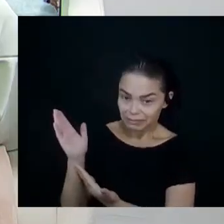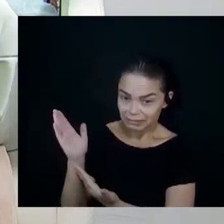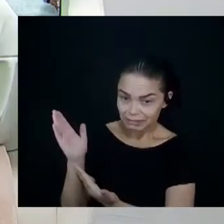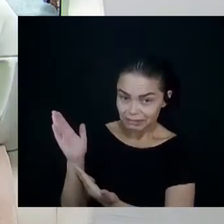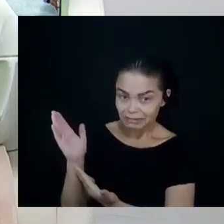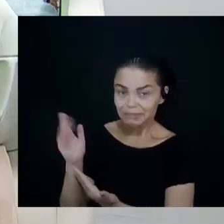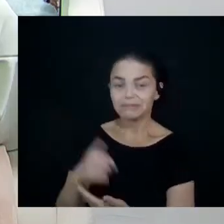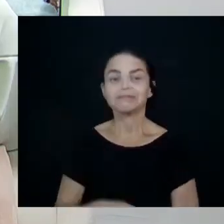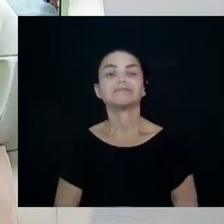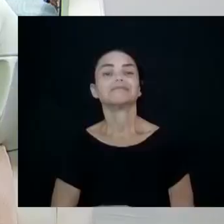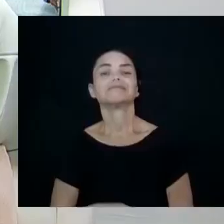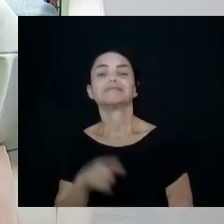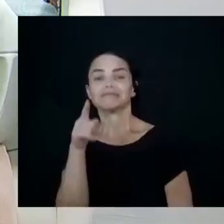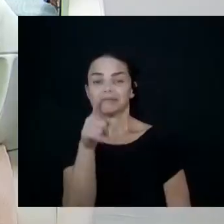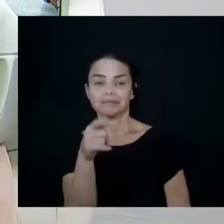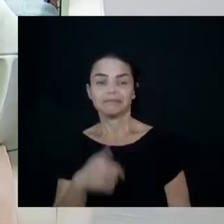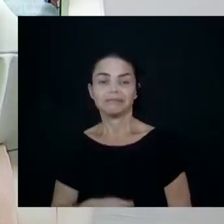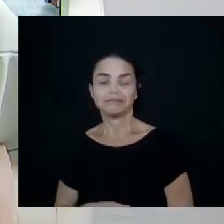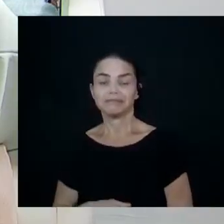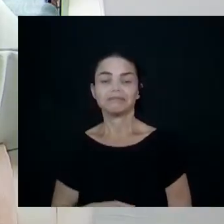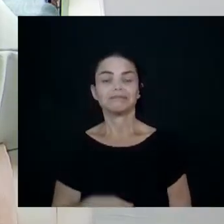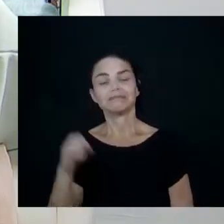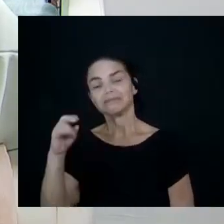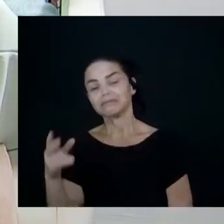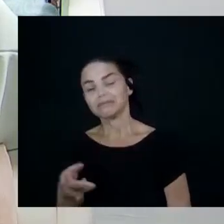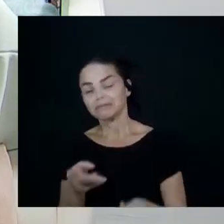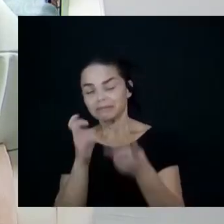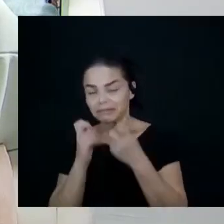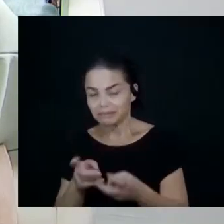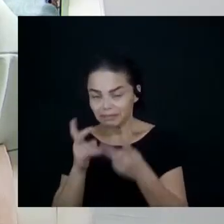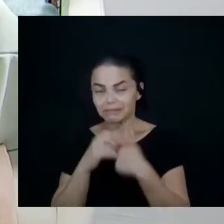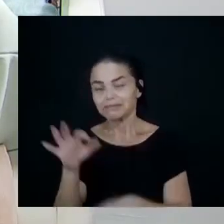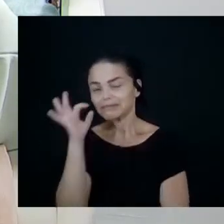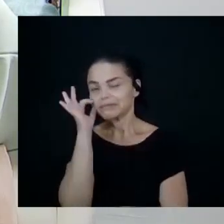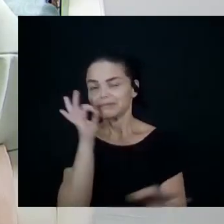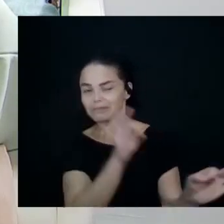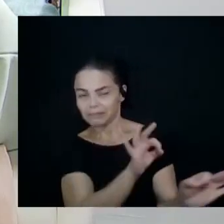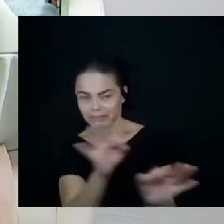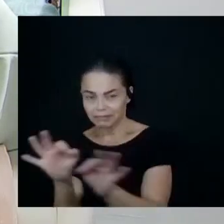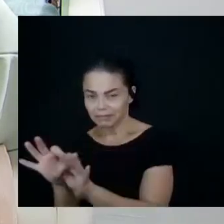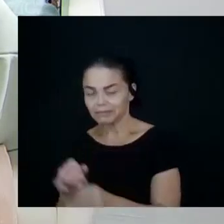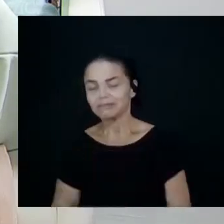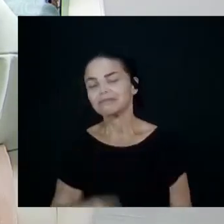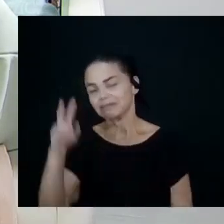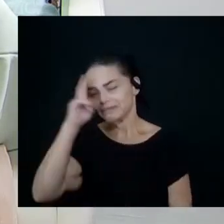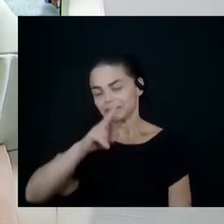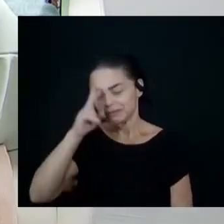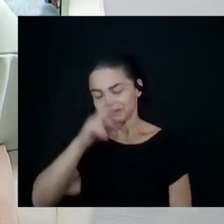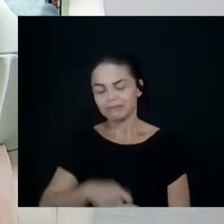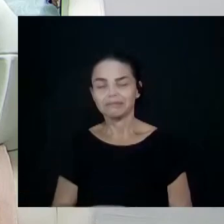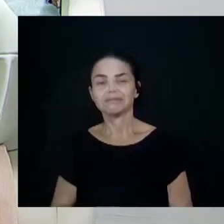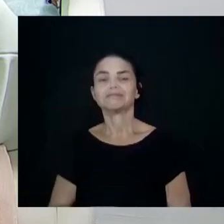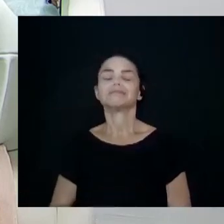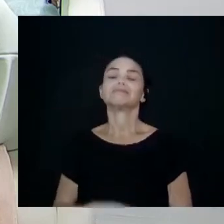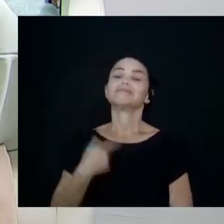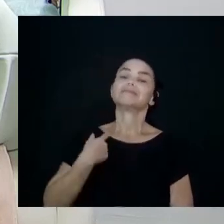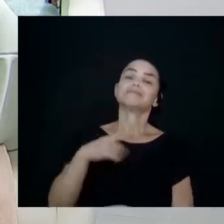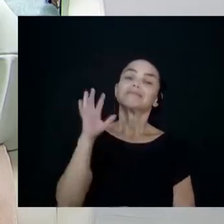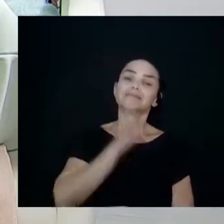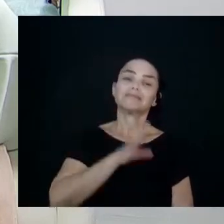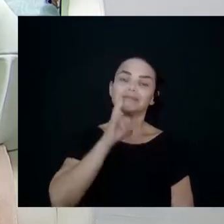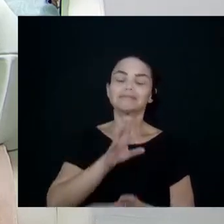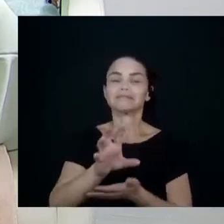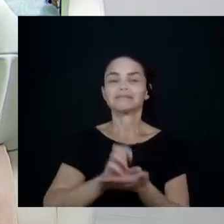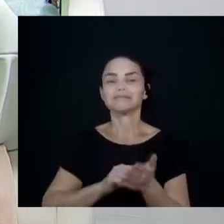youtube.com/TV Câmara Campinas, e você ouve, você assiste histórias tão